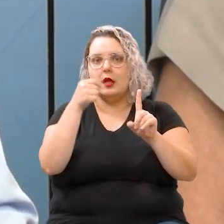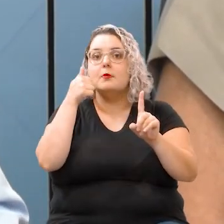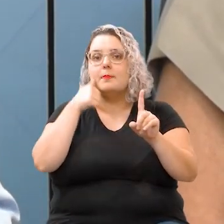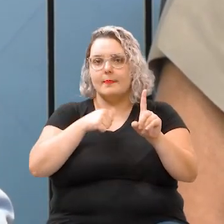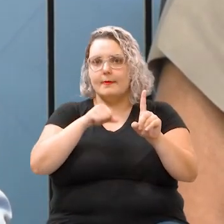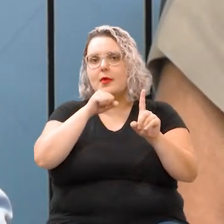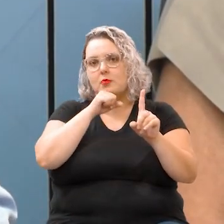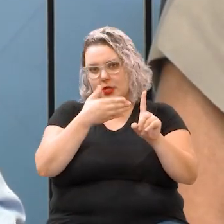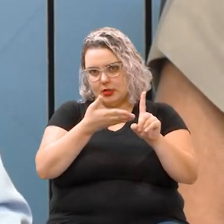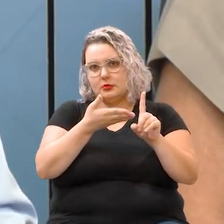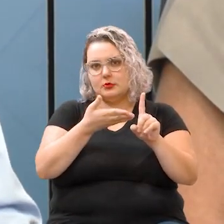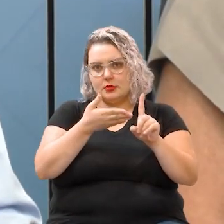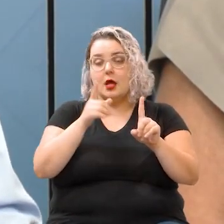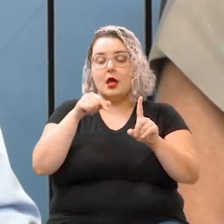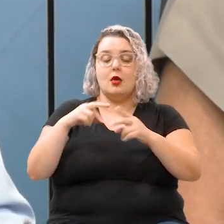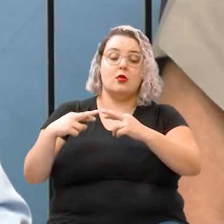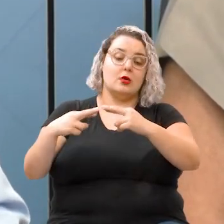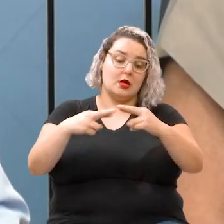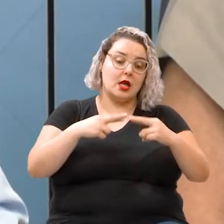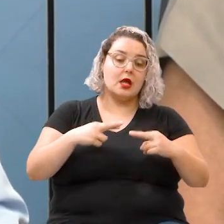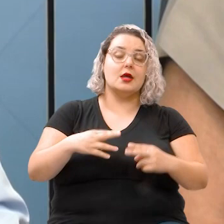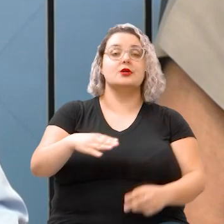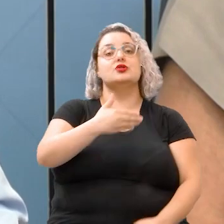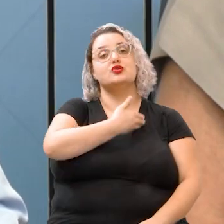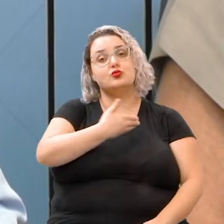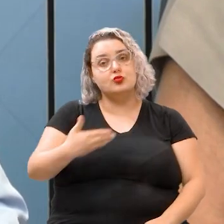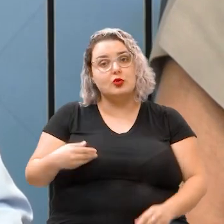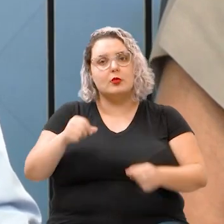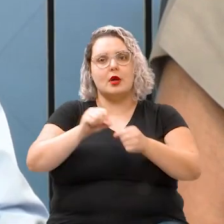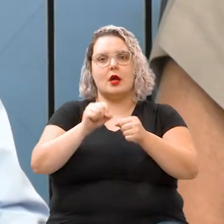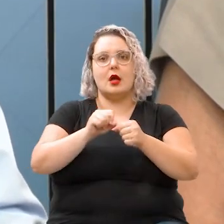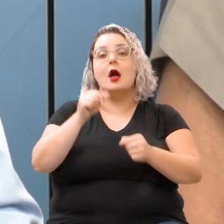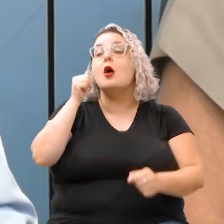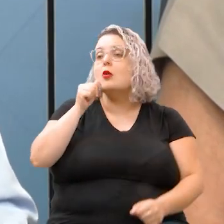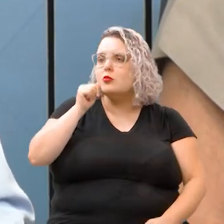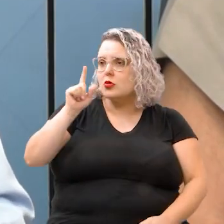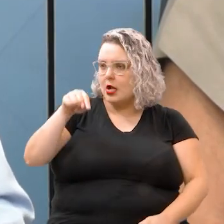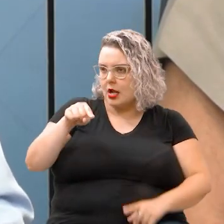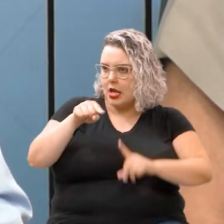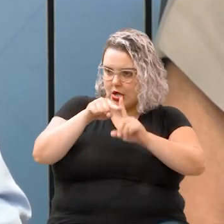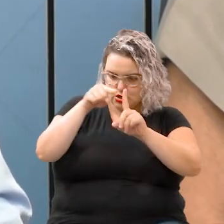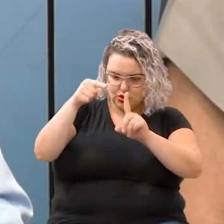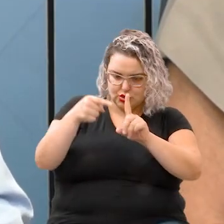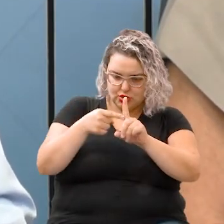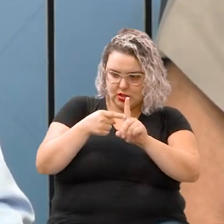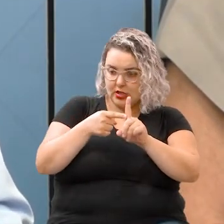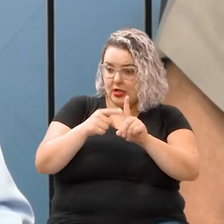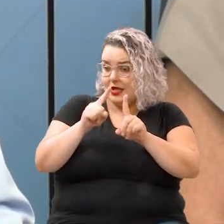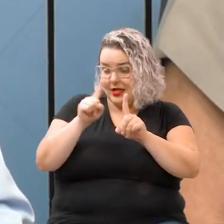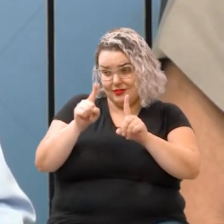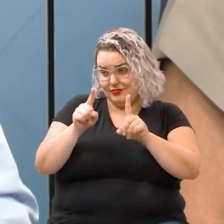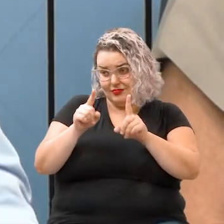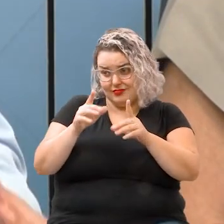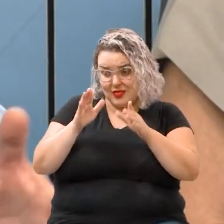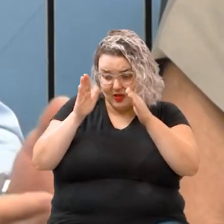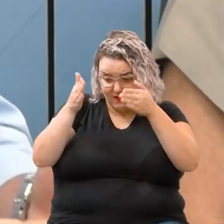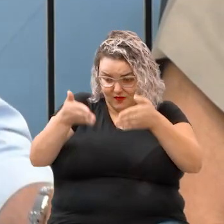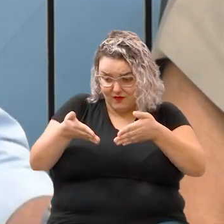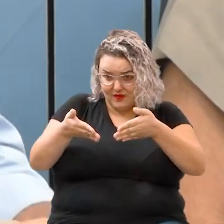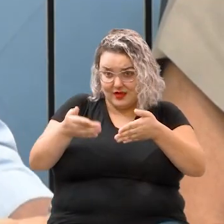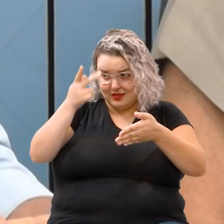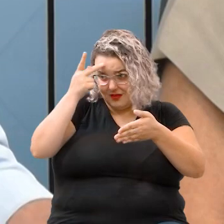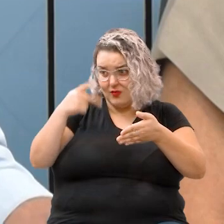a rede pública faz. A mulher, quando gestante, ela não está muito atenta às coisas dela, ela está